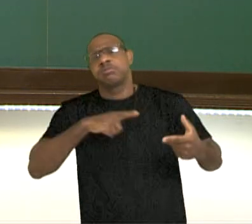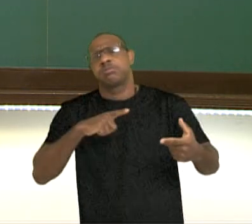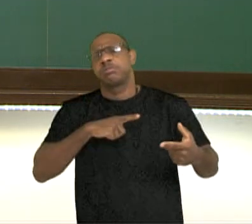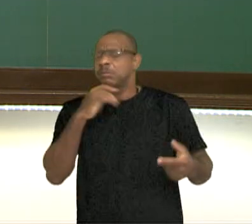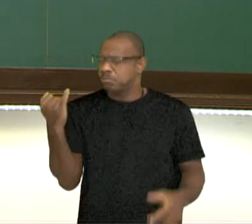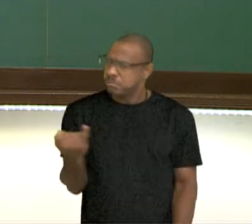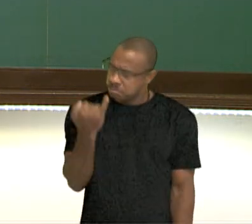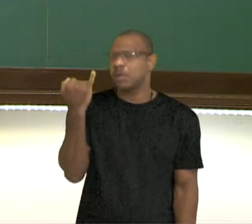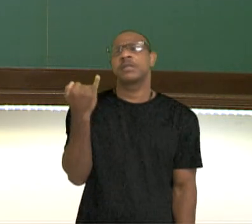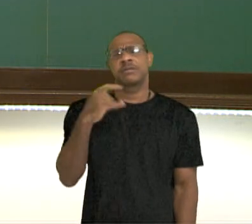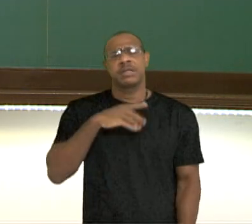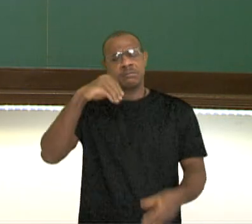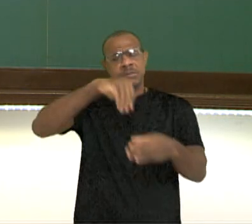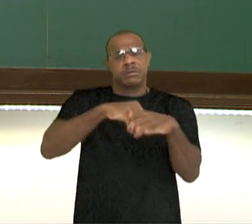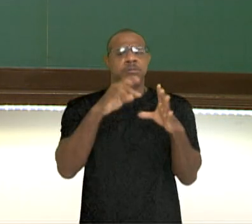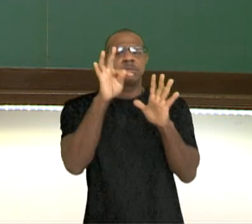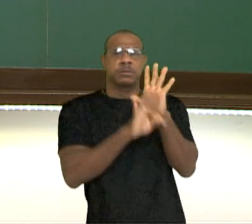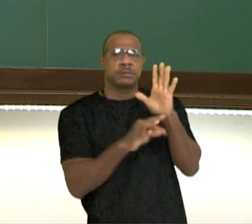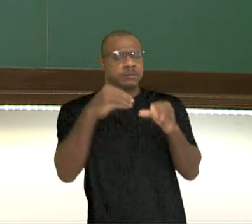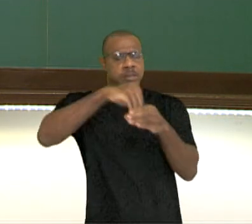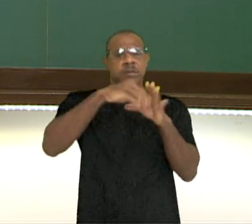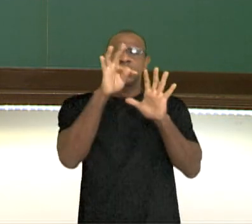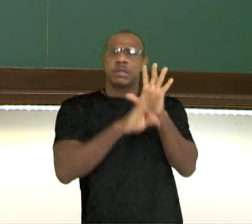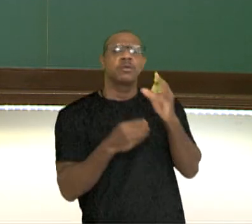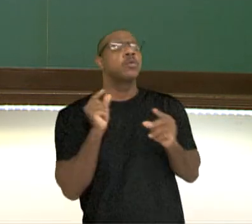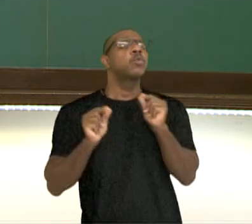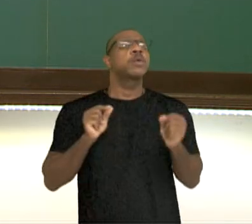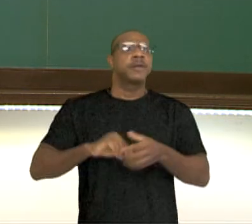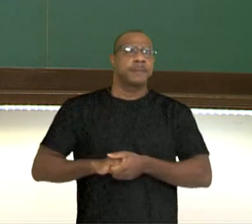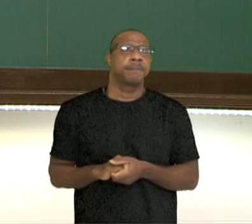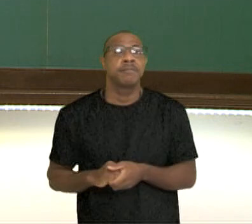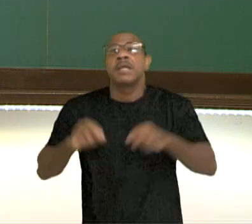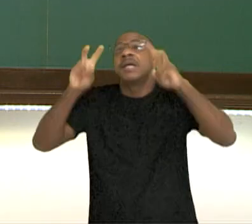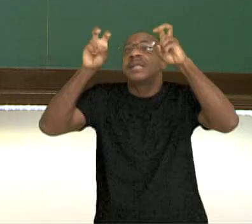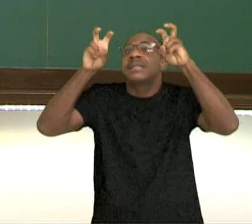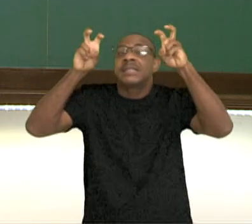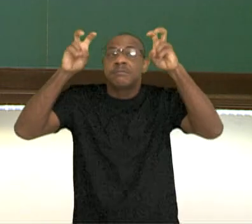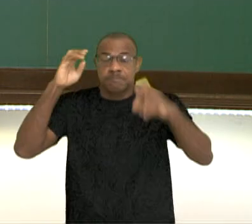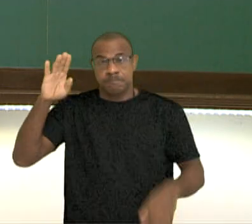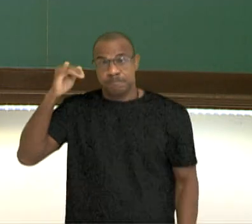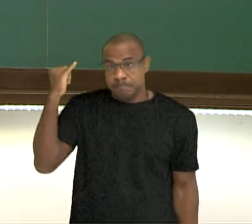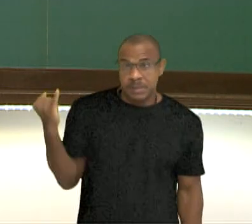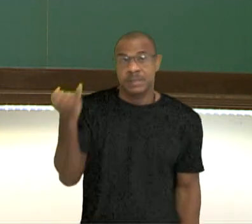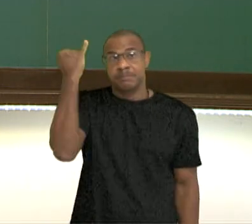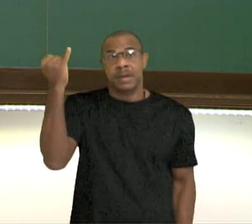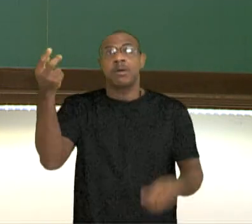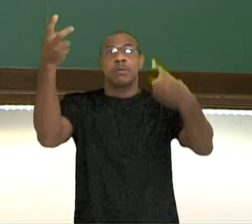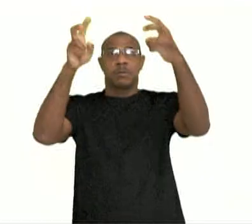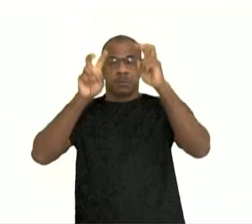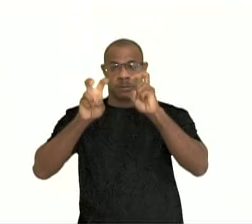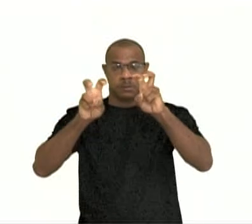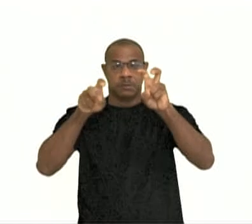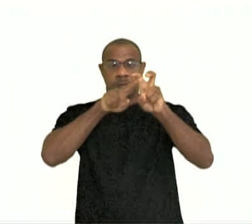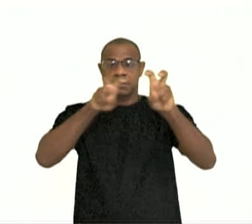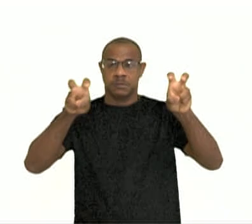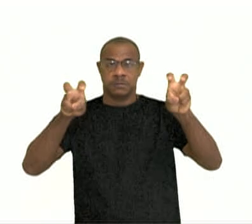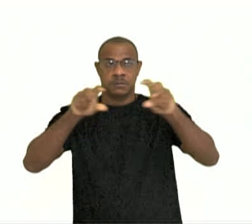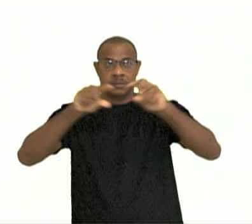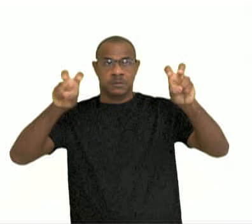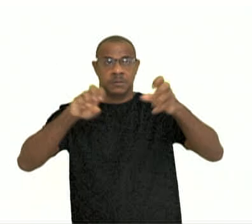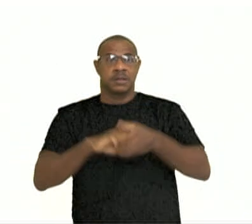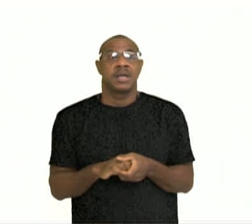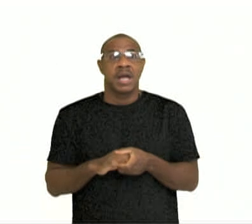esse tipo de texto. Título principal e subtítulo. A notícia é formada por